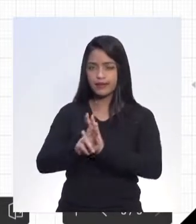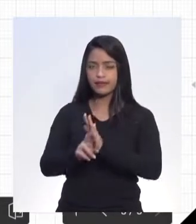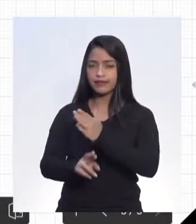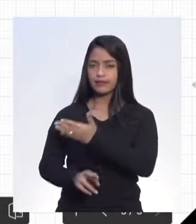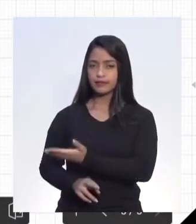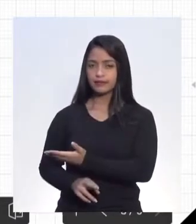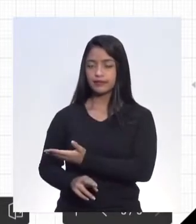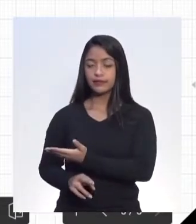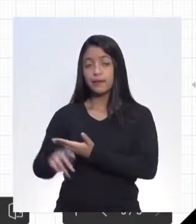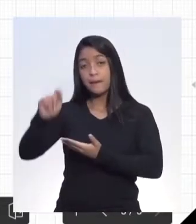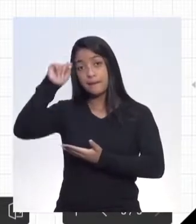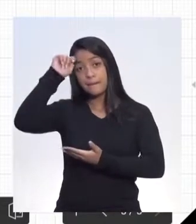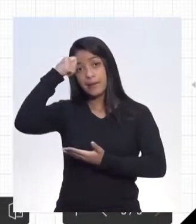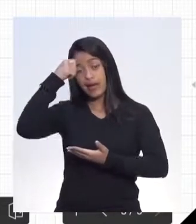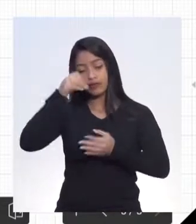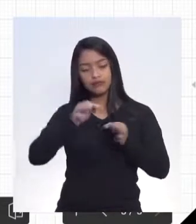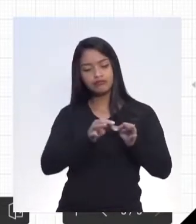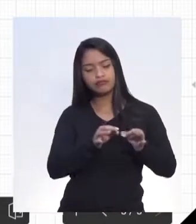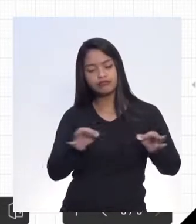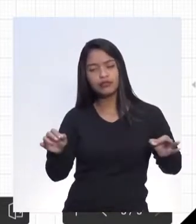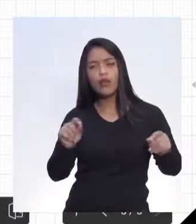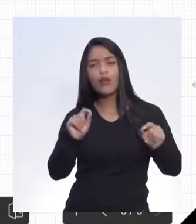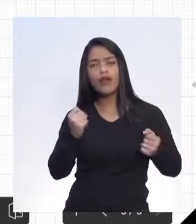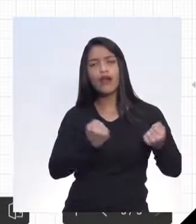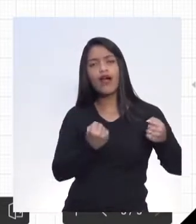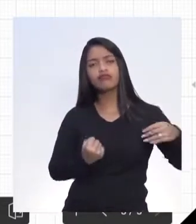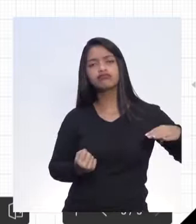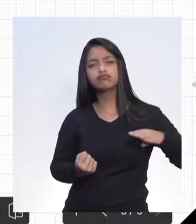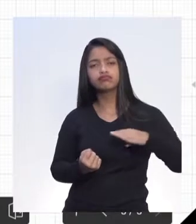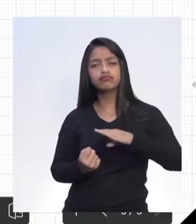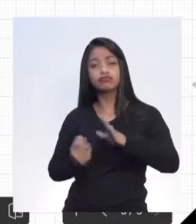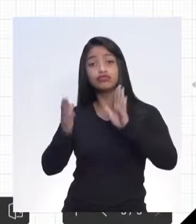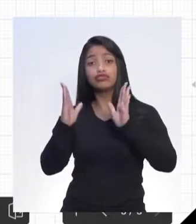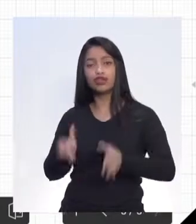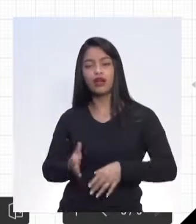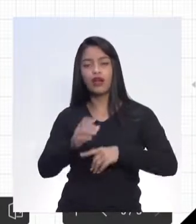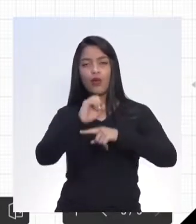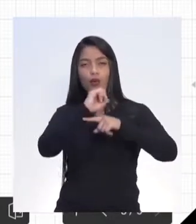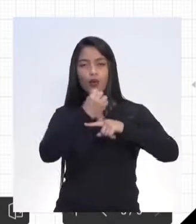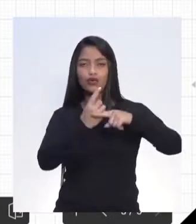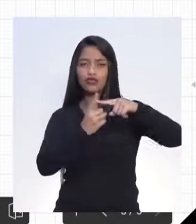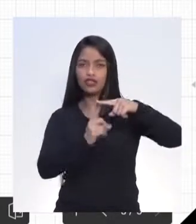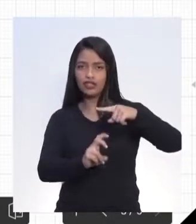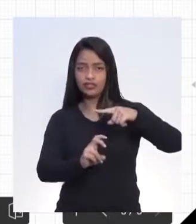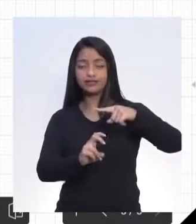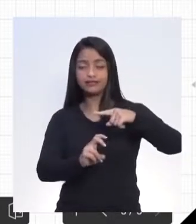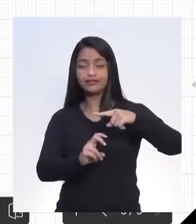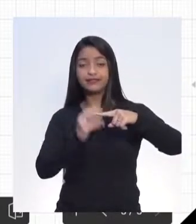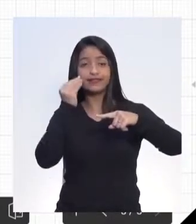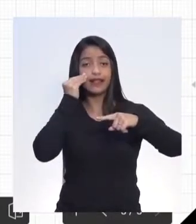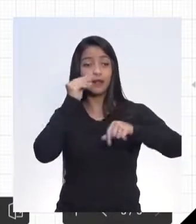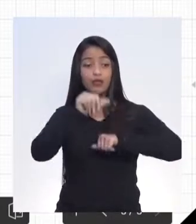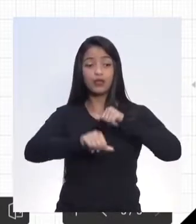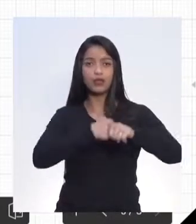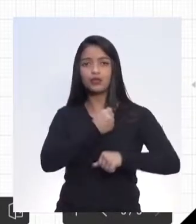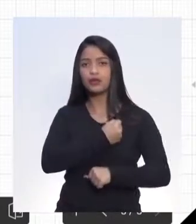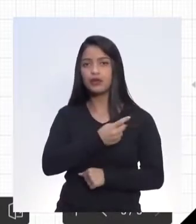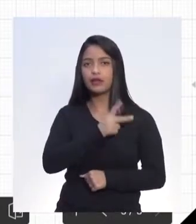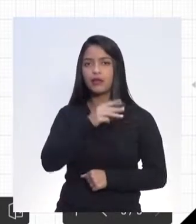aqui são os 8/15, a fração, que a gente vai converter em quilômetros. E aqui a gente já sabe que